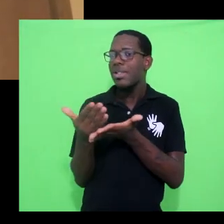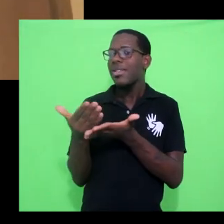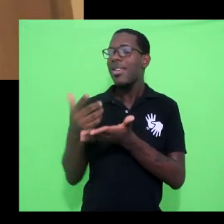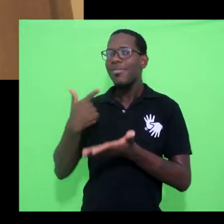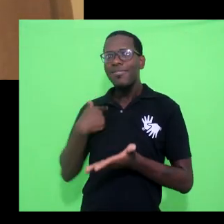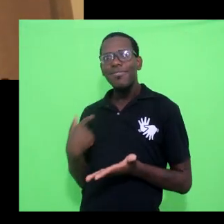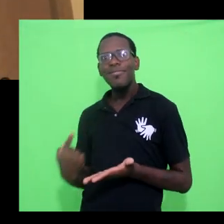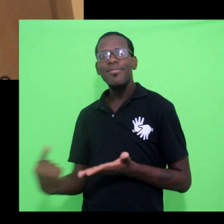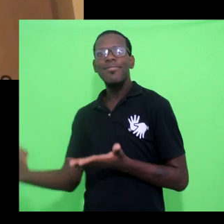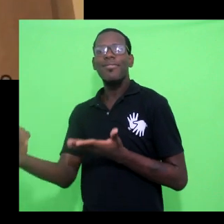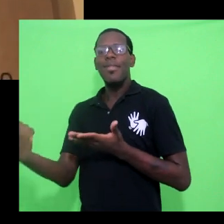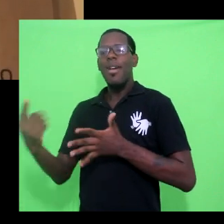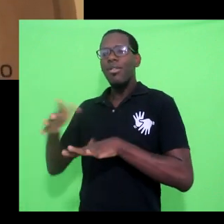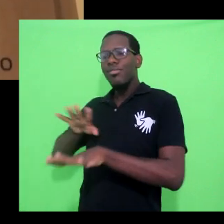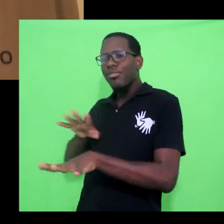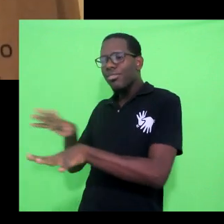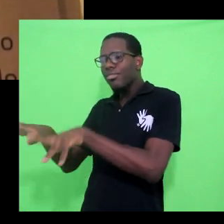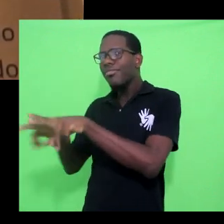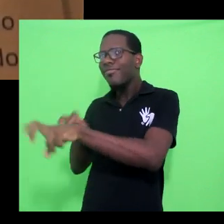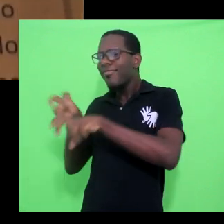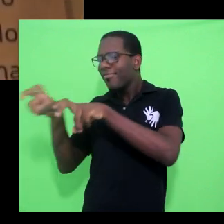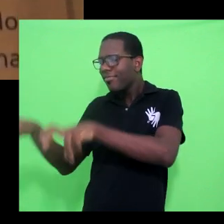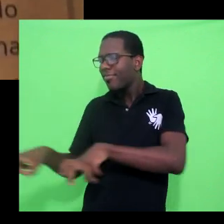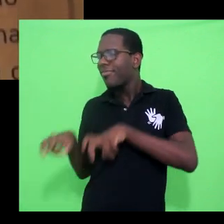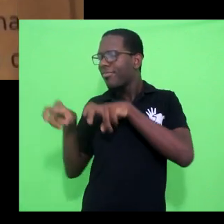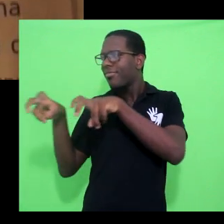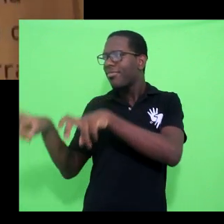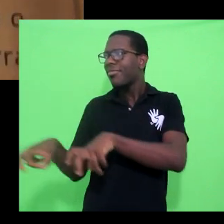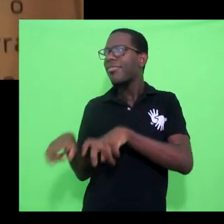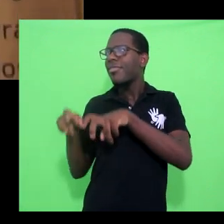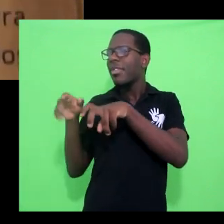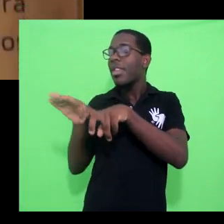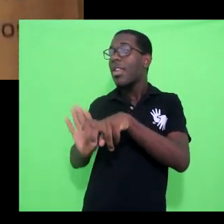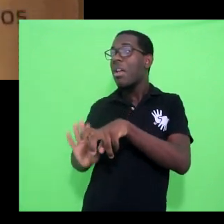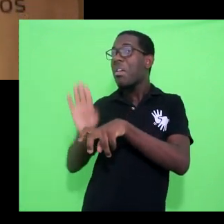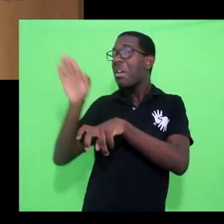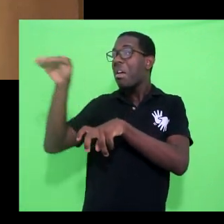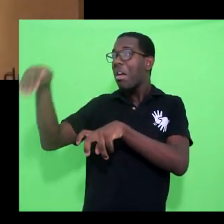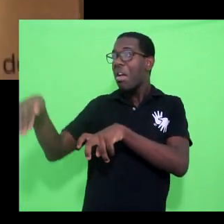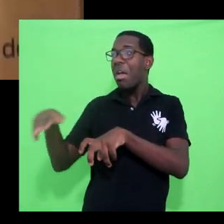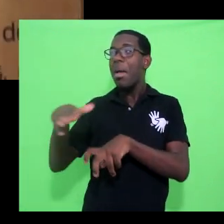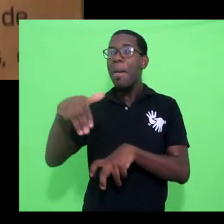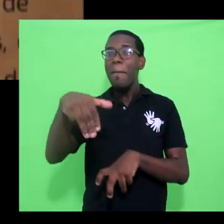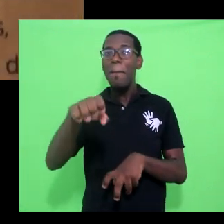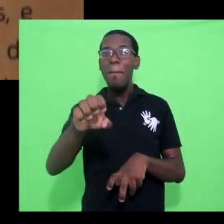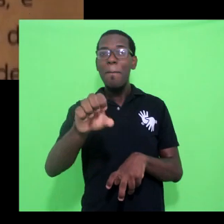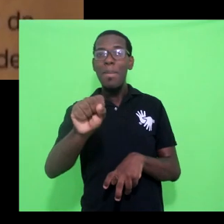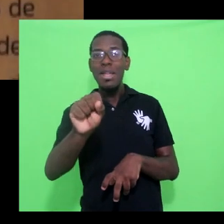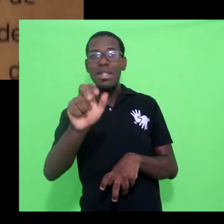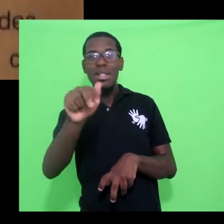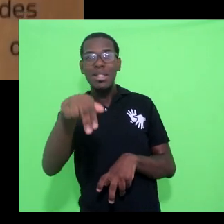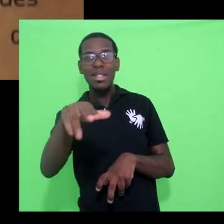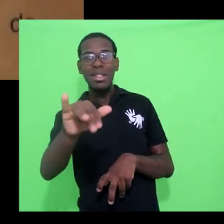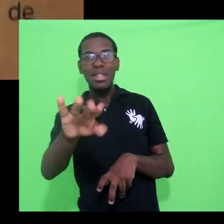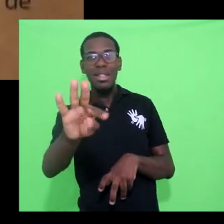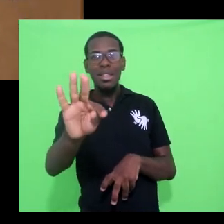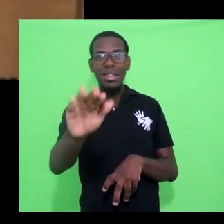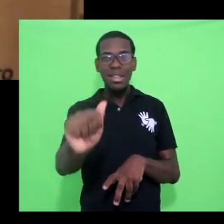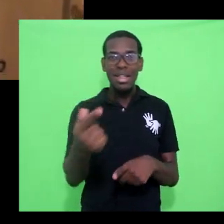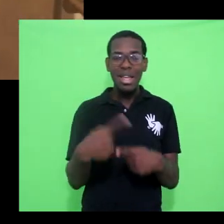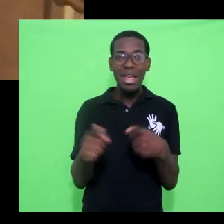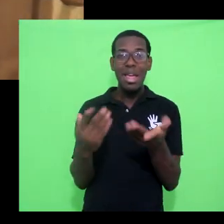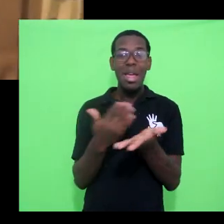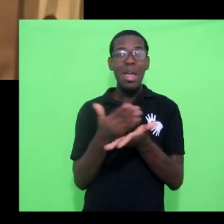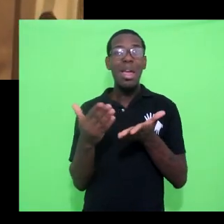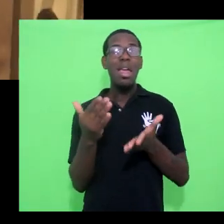históricos. Atravessamos a serra, subindo ali pela Unig, saindo de Mesquita, na época era SESI, né?